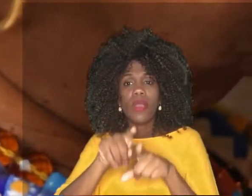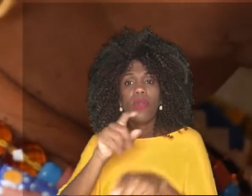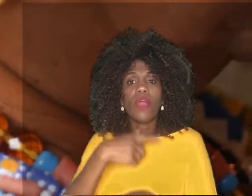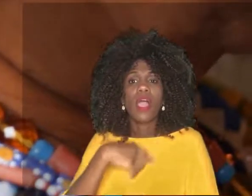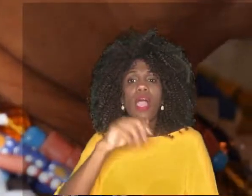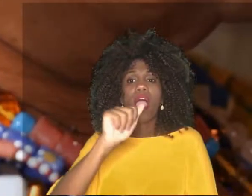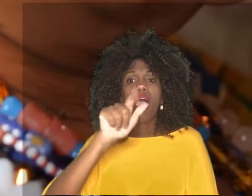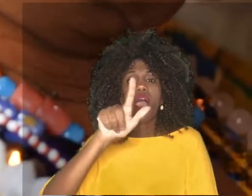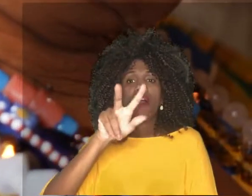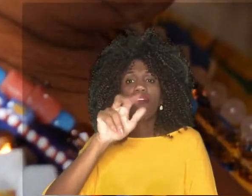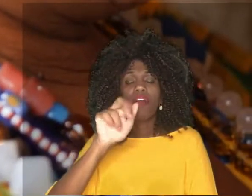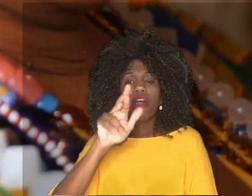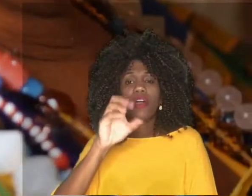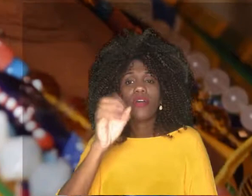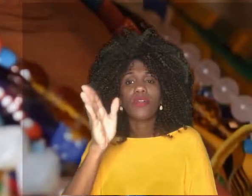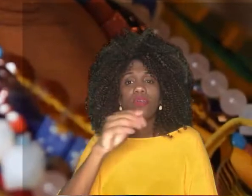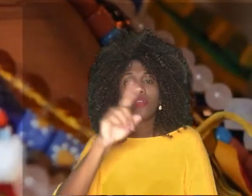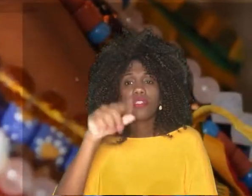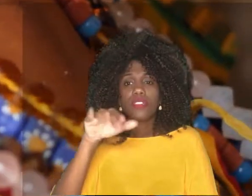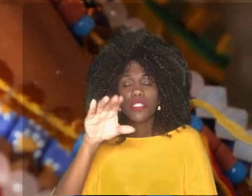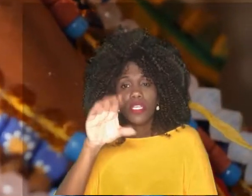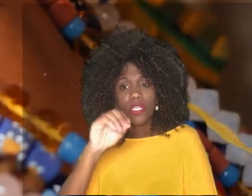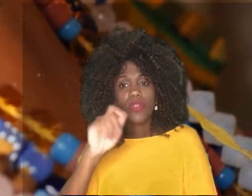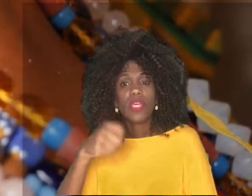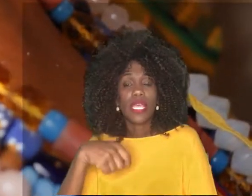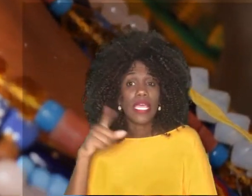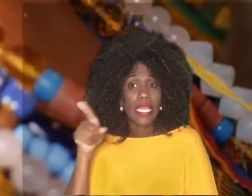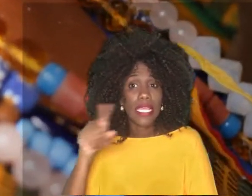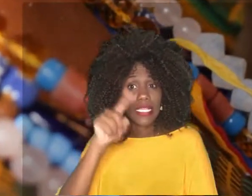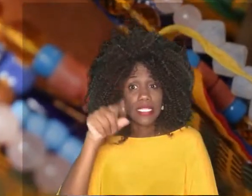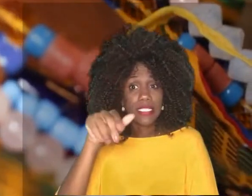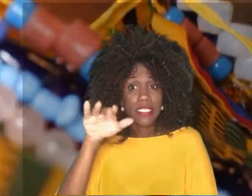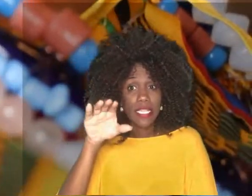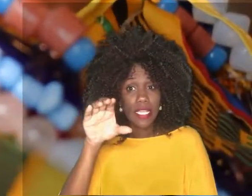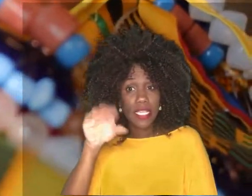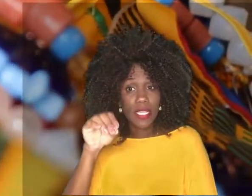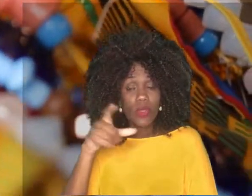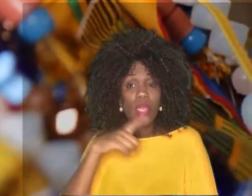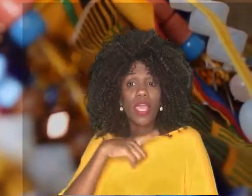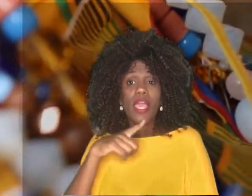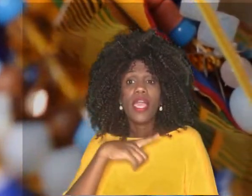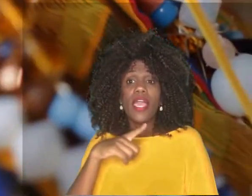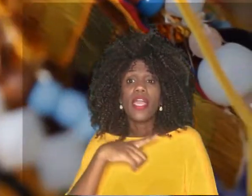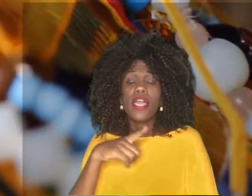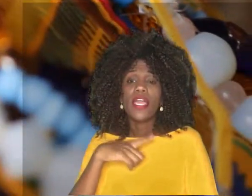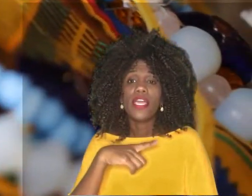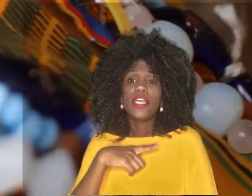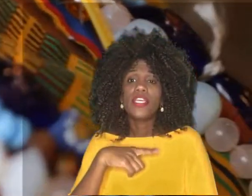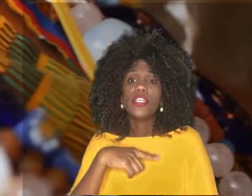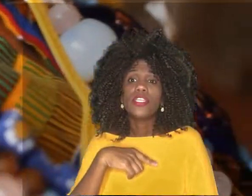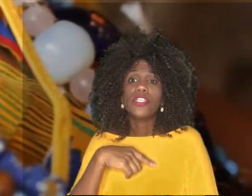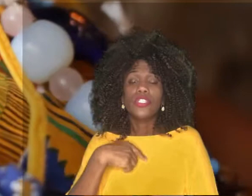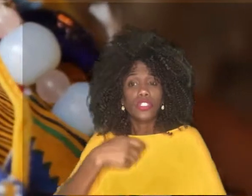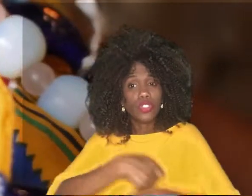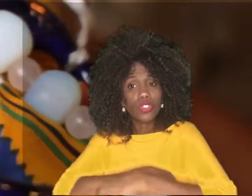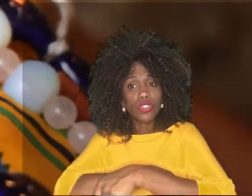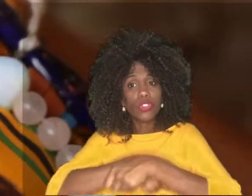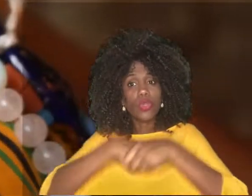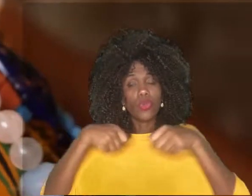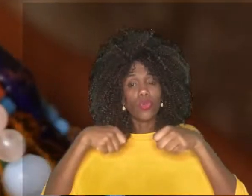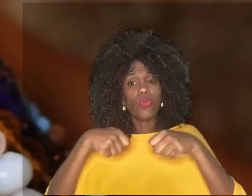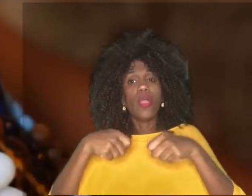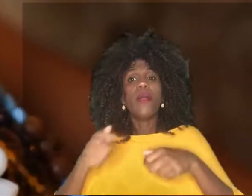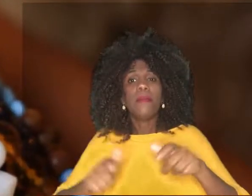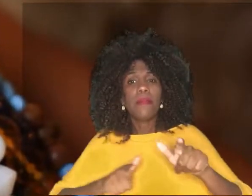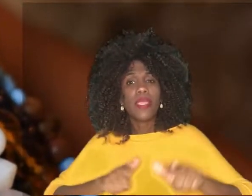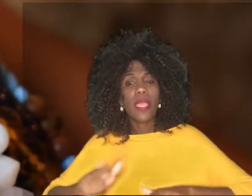é meu dofono, é de Ogum. Eu sou dofonitinha. Né? A minha prima é Gamo,